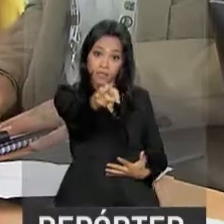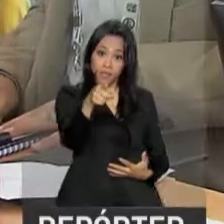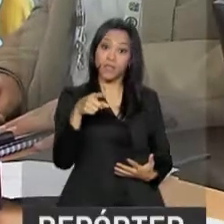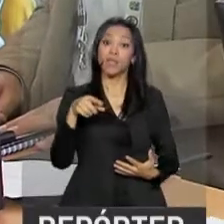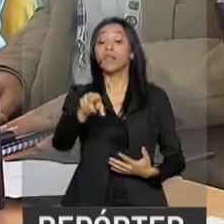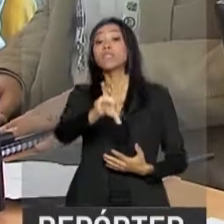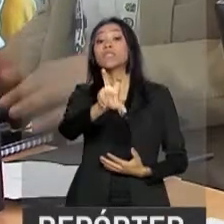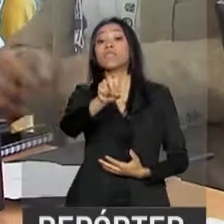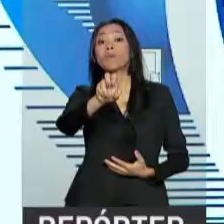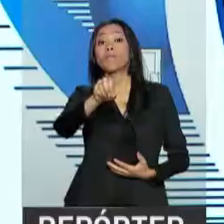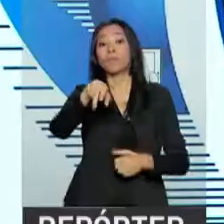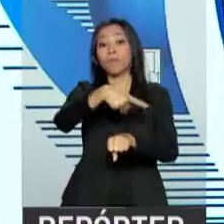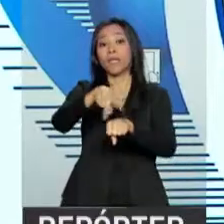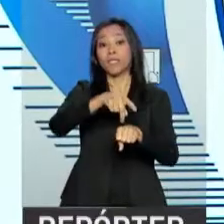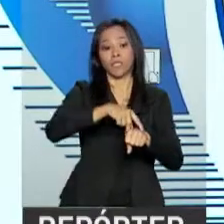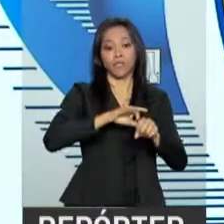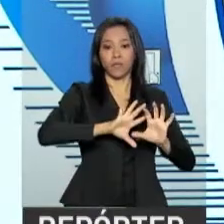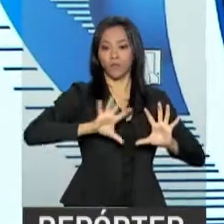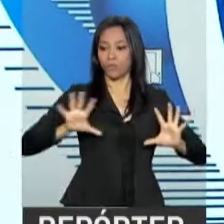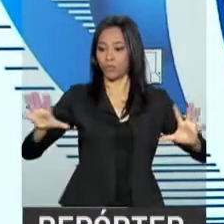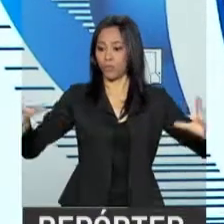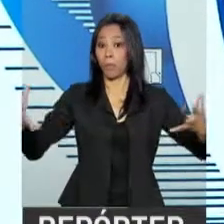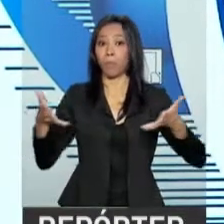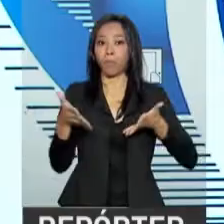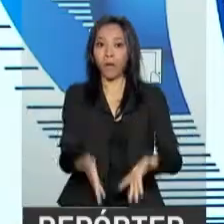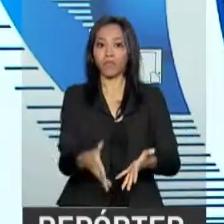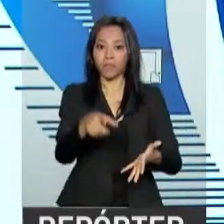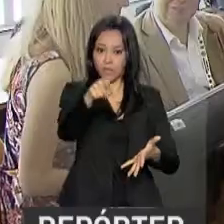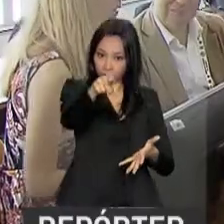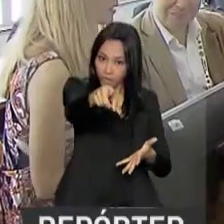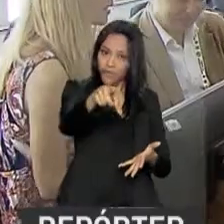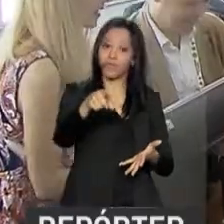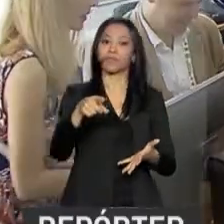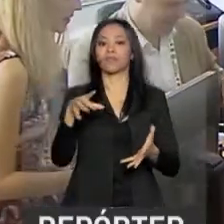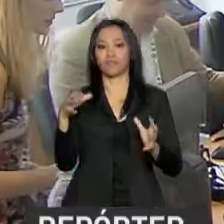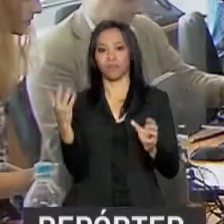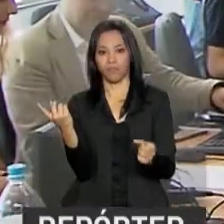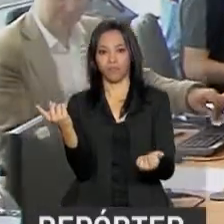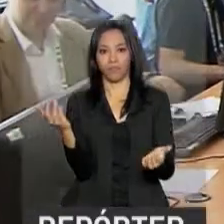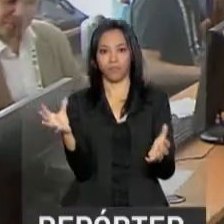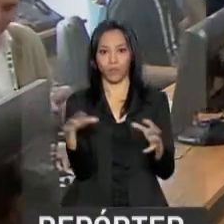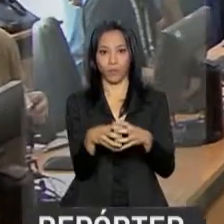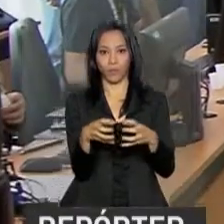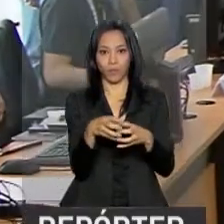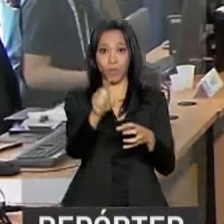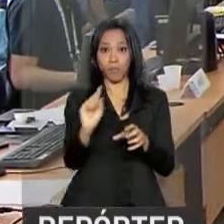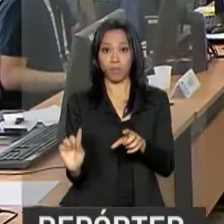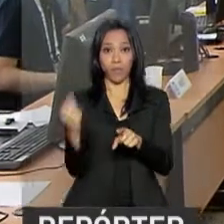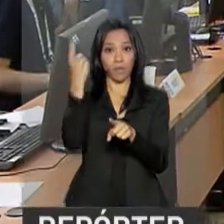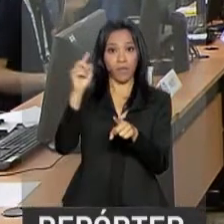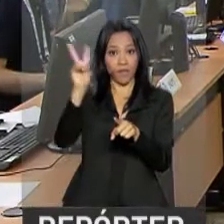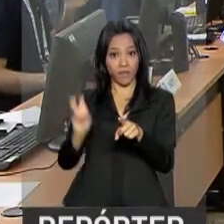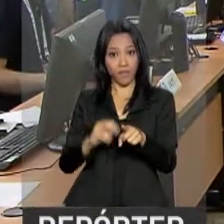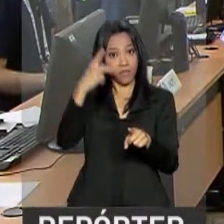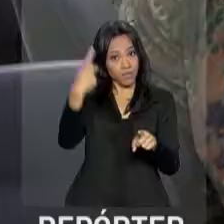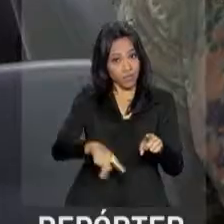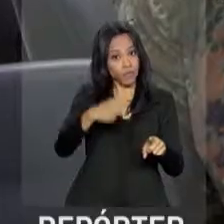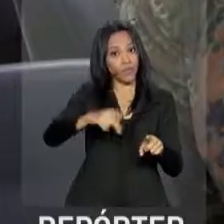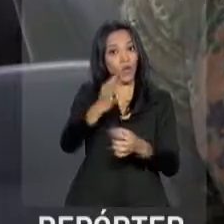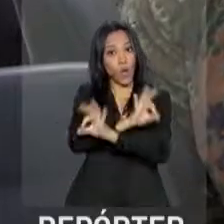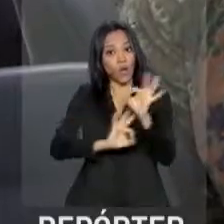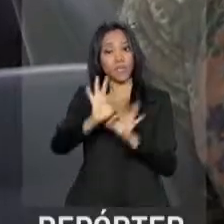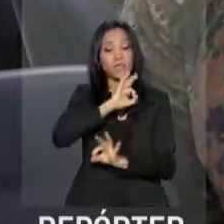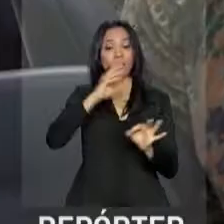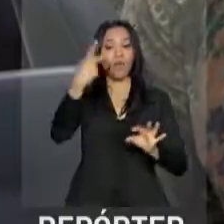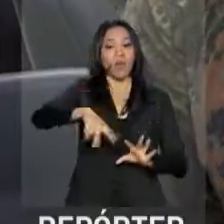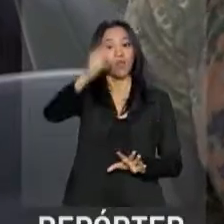50 países participam do exercício viking pela primeira vez o brasil cediam dos seis pontos de